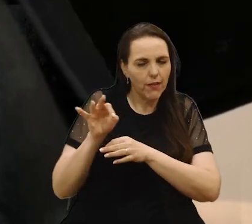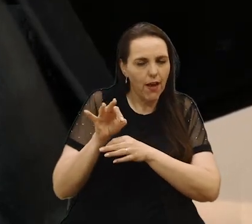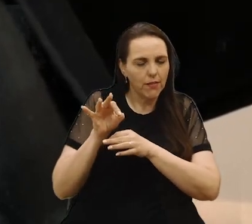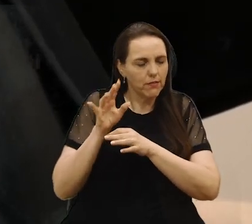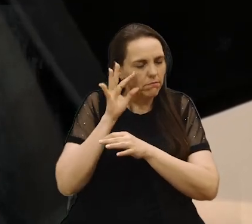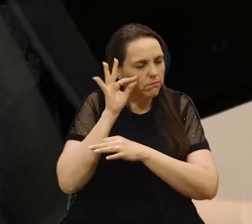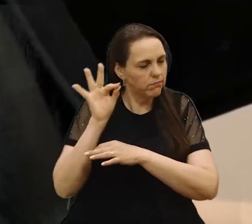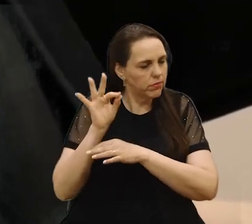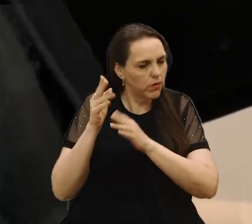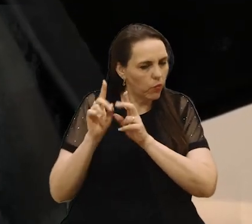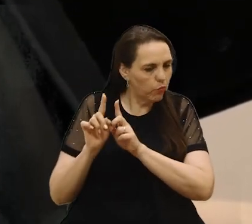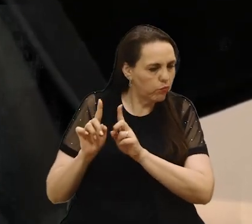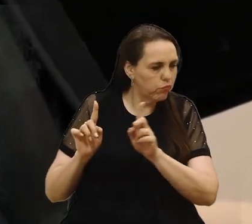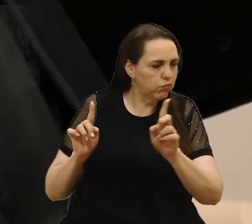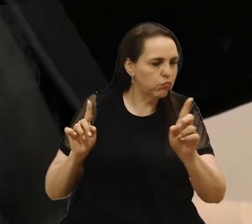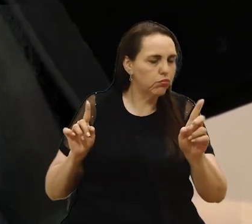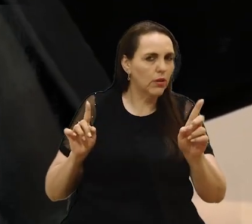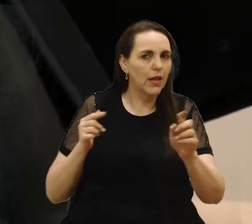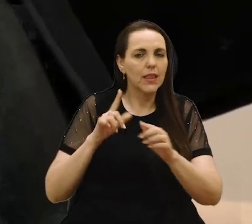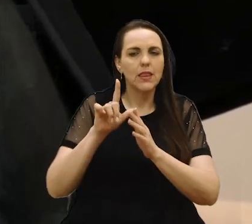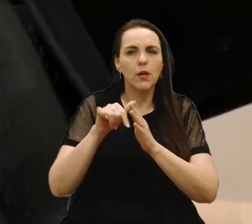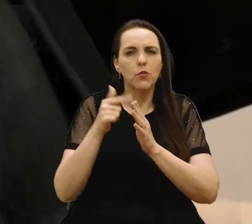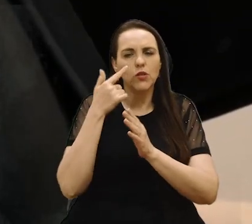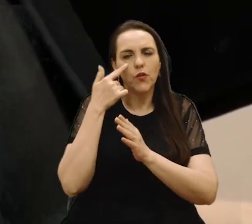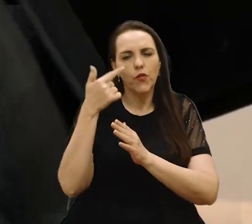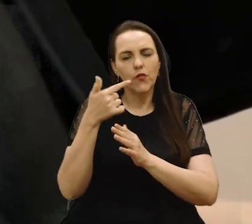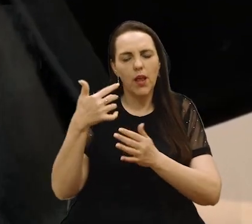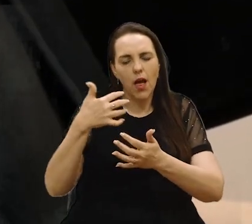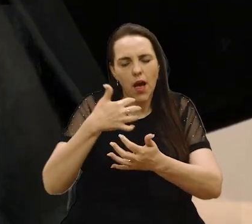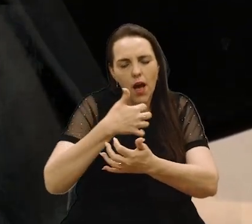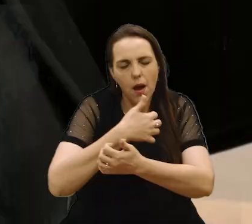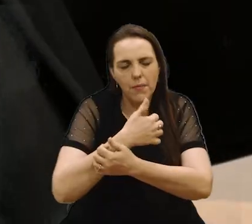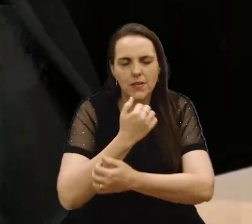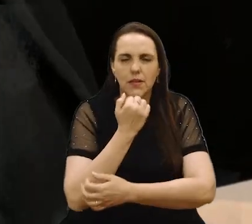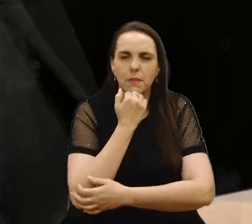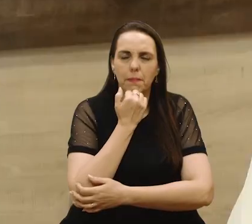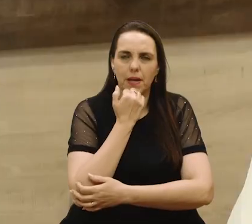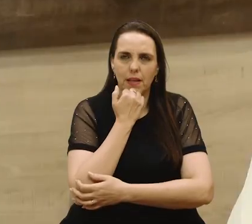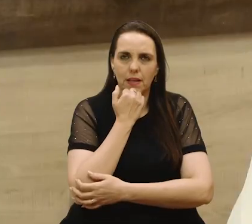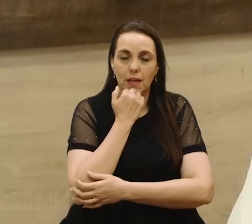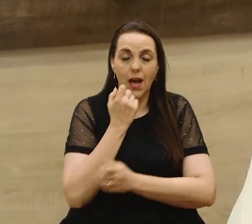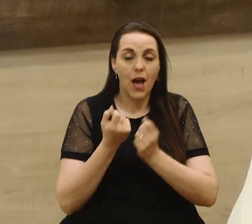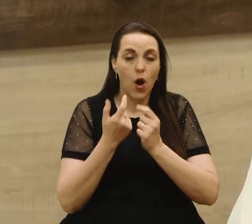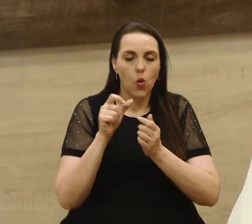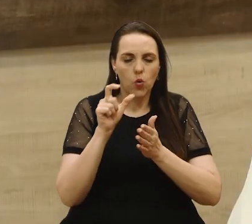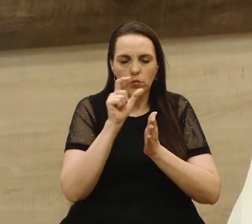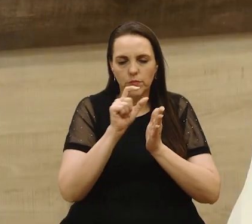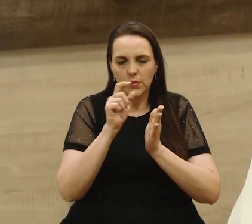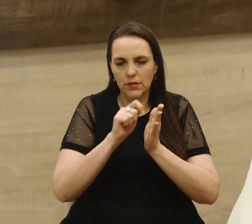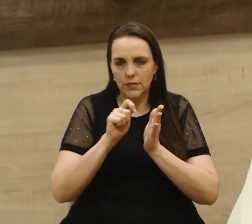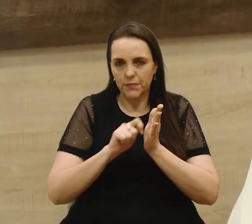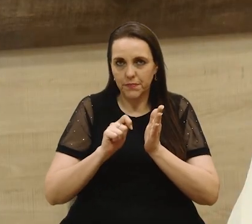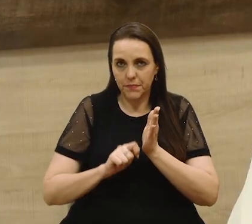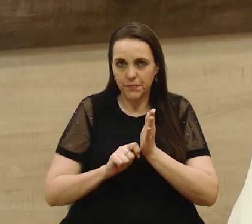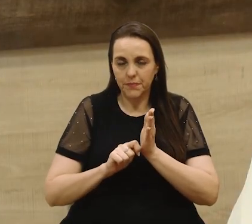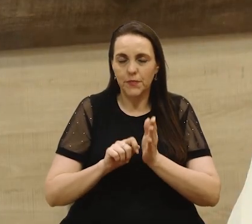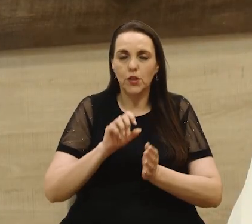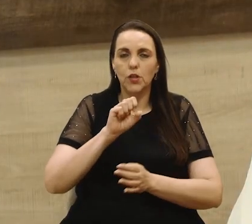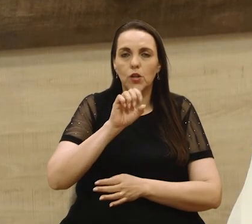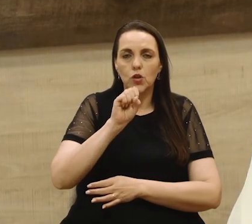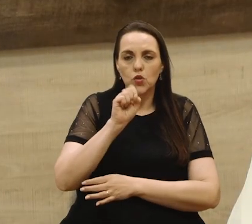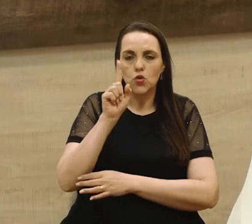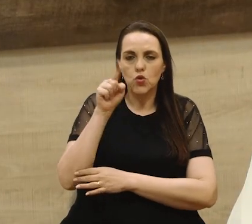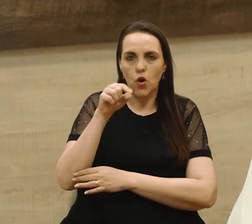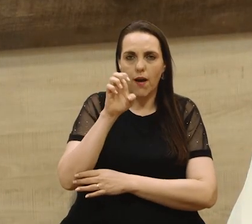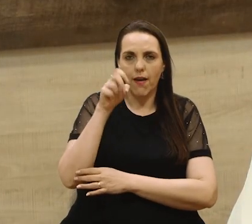fui embora na direção oposta. Depois vi ela abraçando a pedra. Esses são alguns dos trechos de